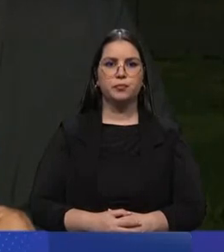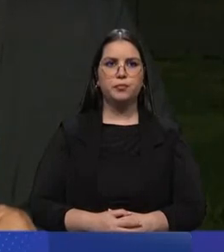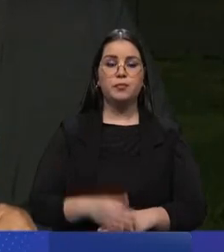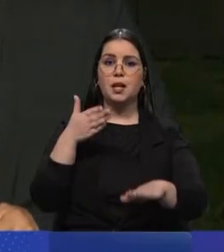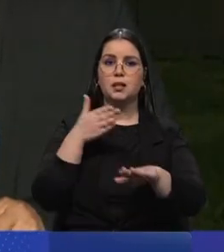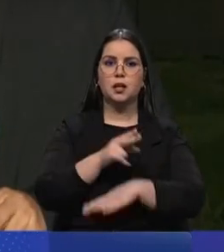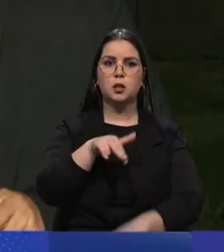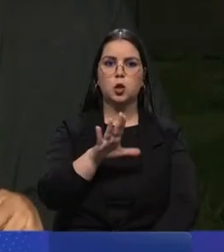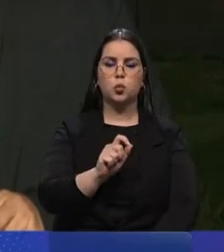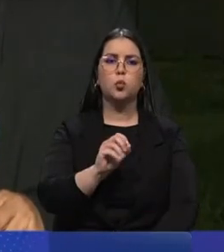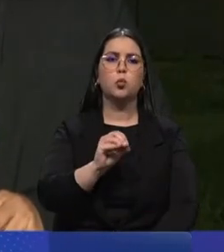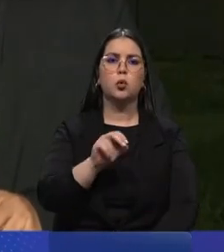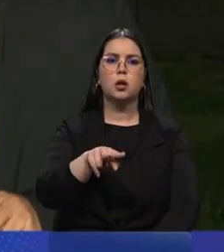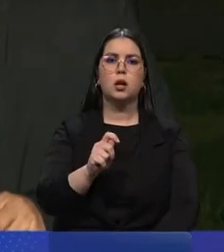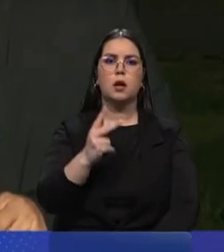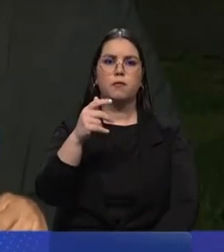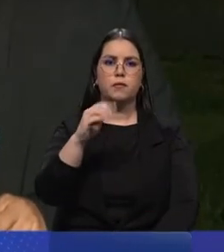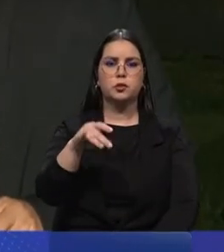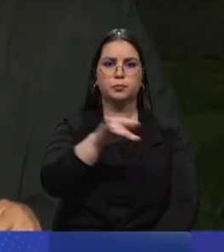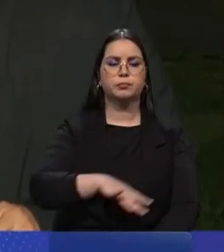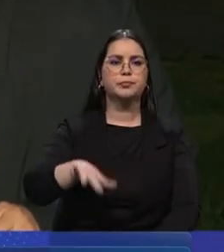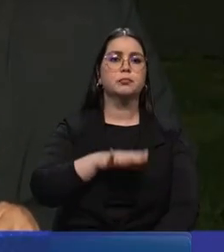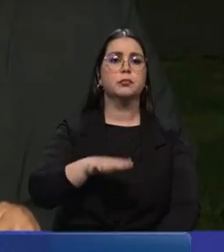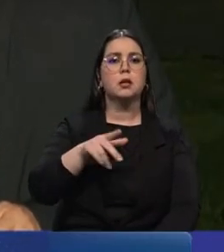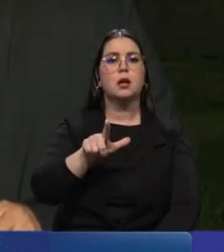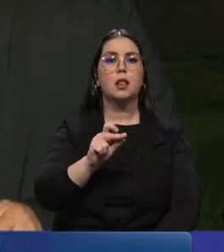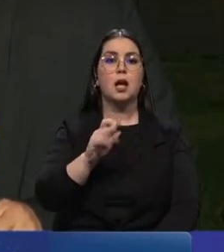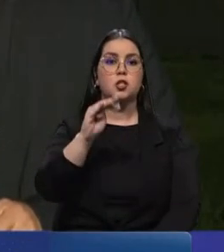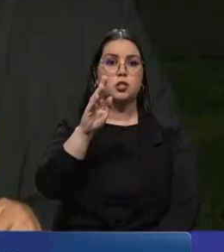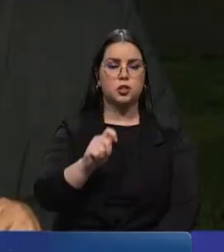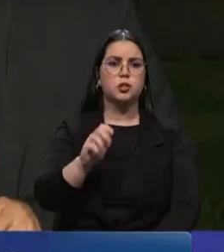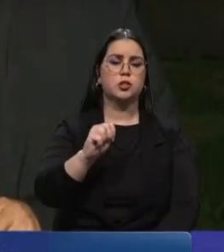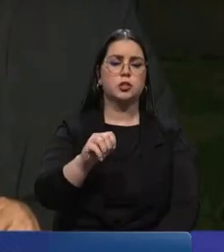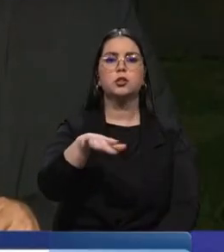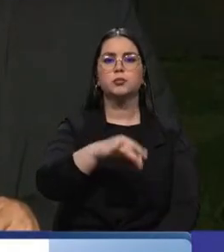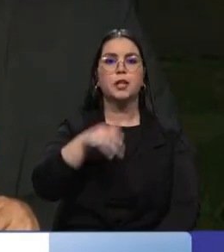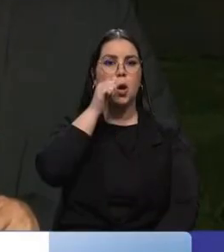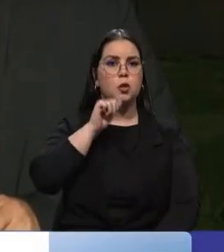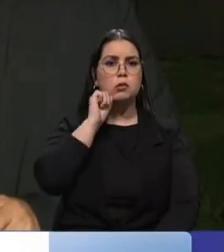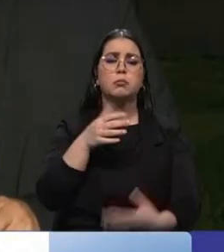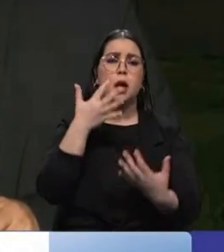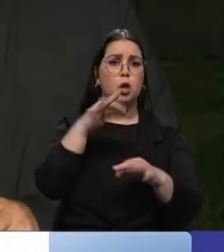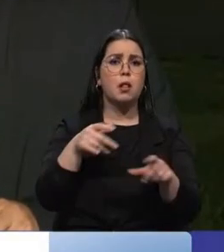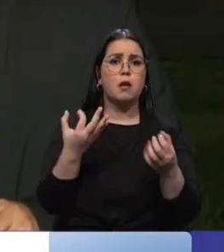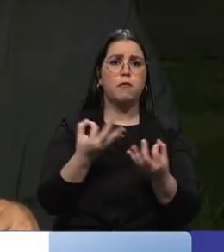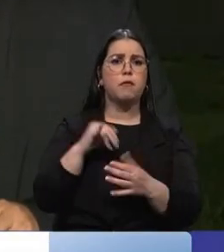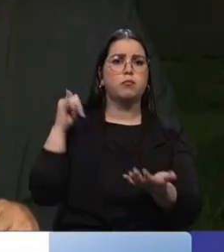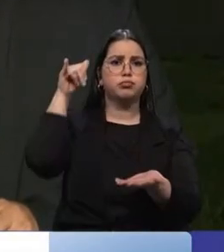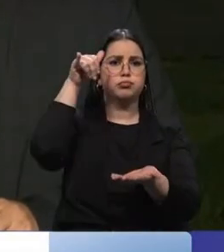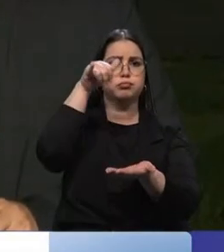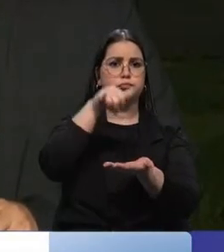Direto com o Nuno Neves, na base das Lajes dos Açores. Nuno, boa noite. Apesar de ser normal haver aí movimentações na base das